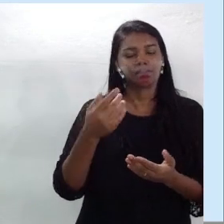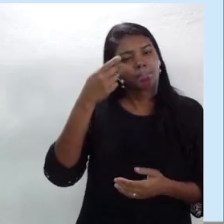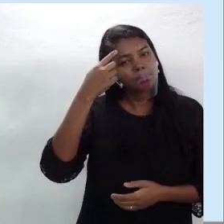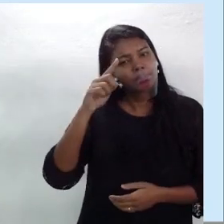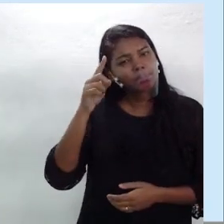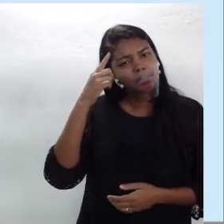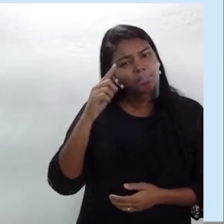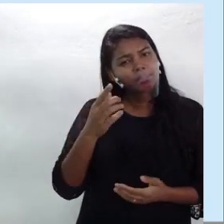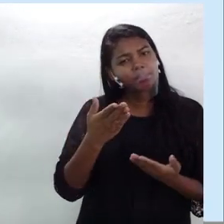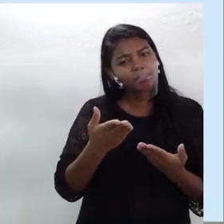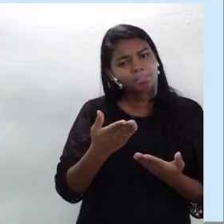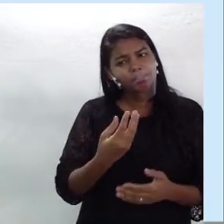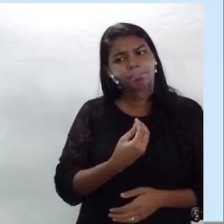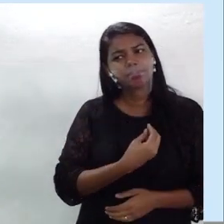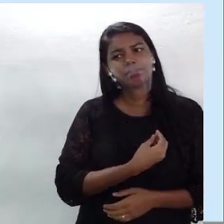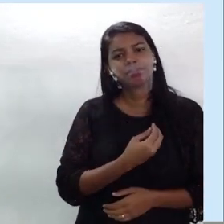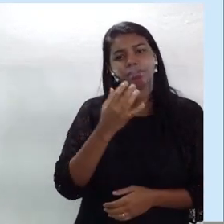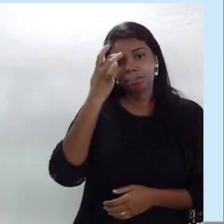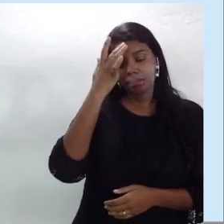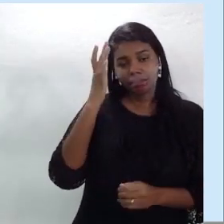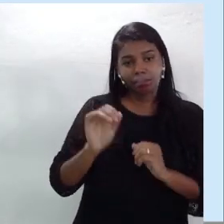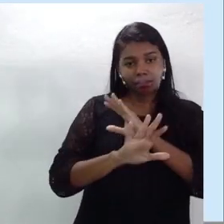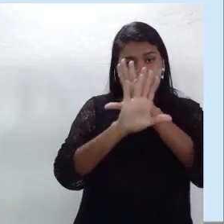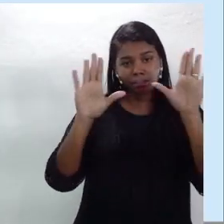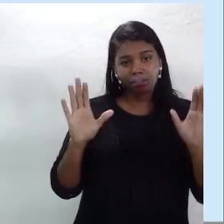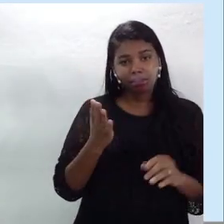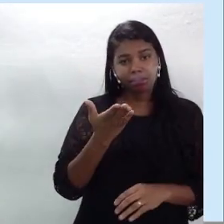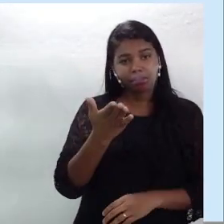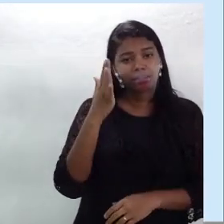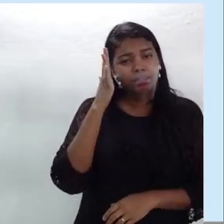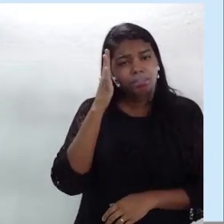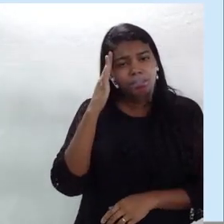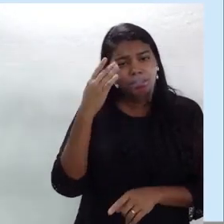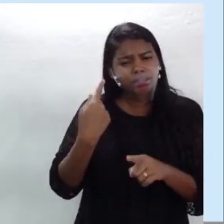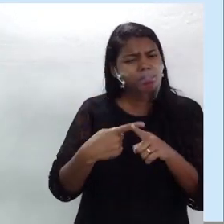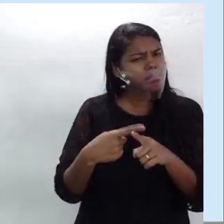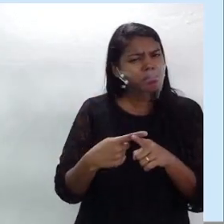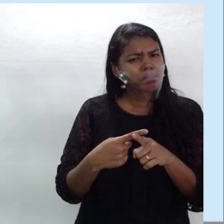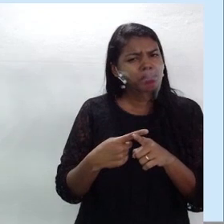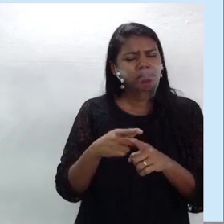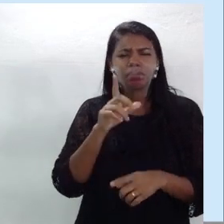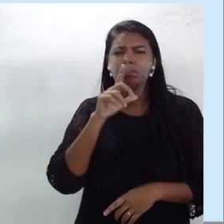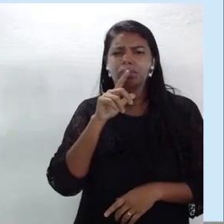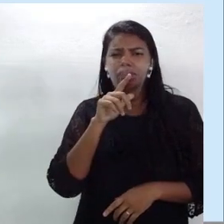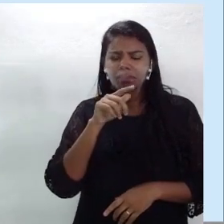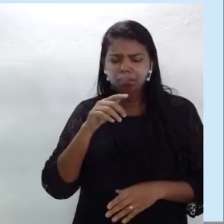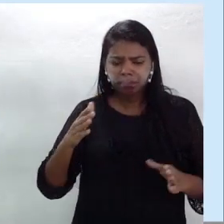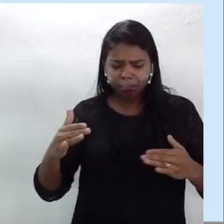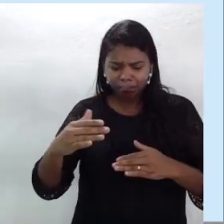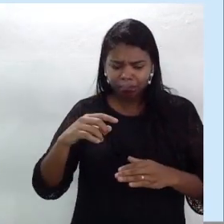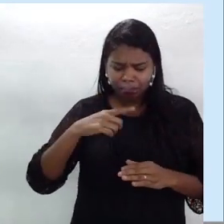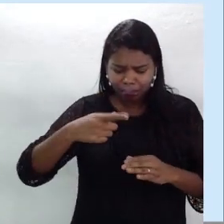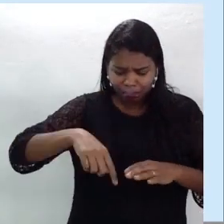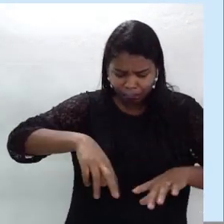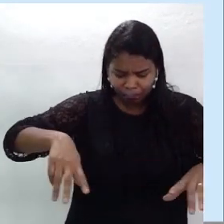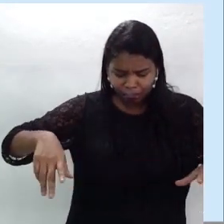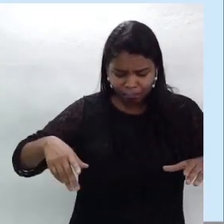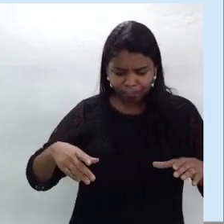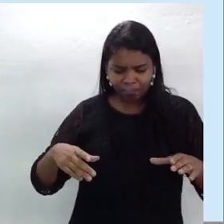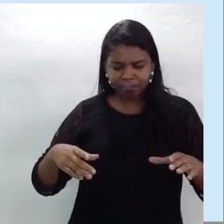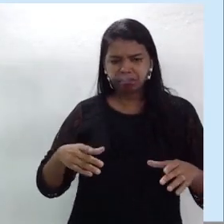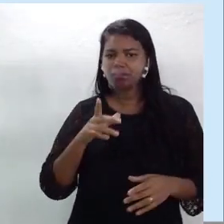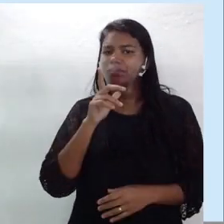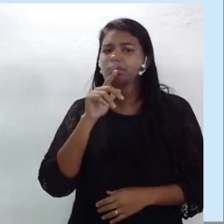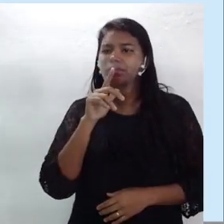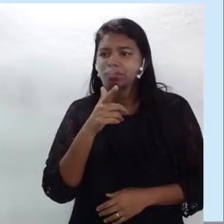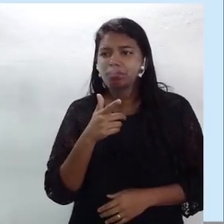dia. Hoje fica mais fácil de você entender por que uma piscina ela tem tantos metros cúbicos de água, por